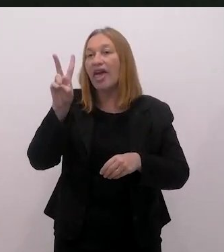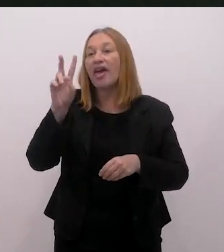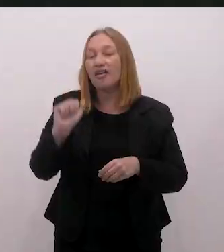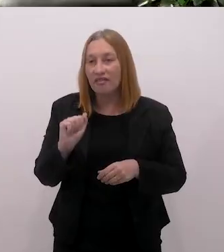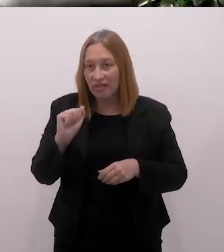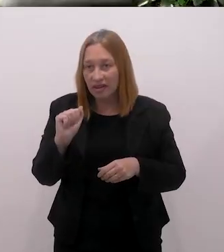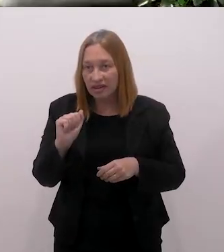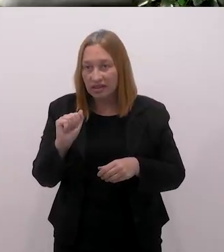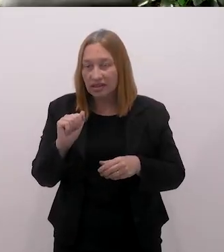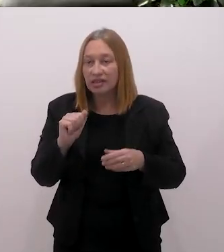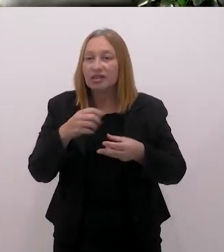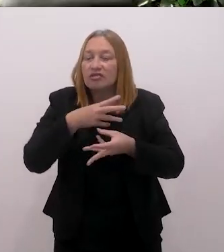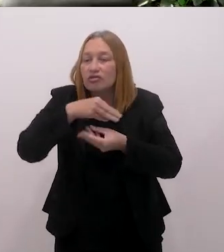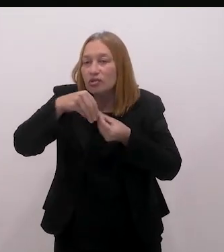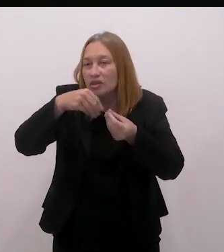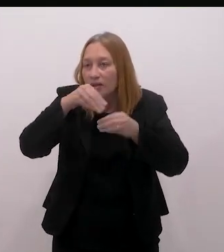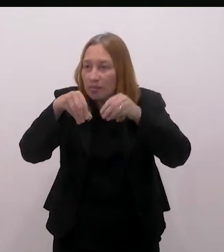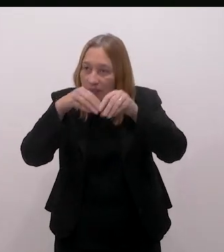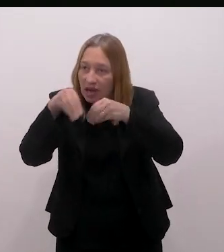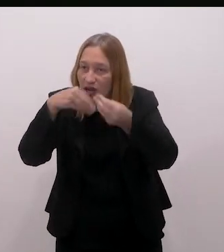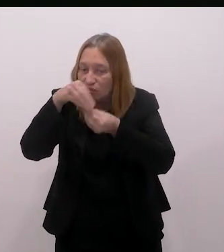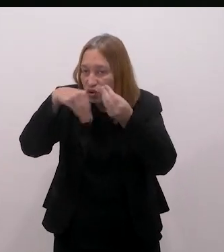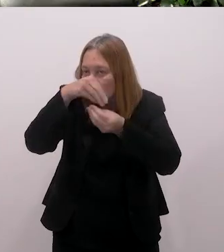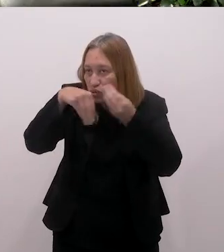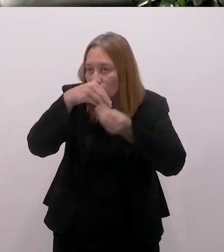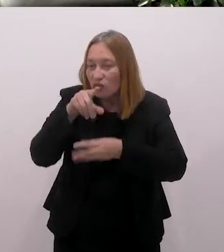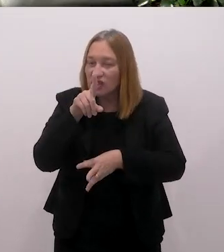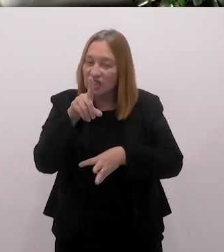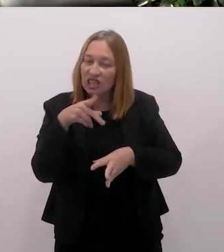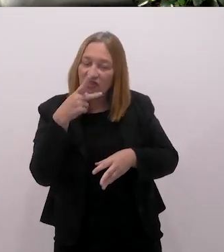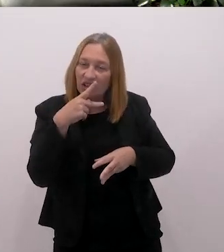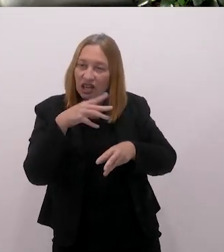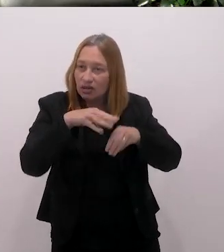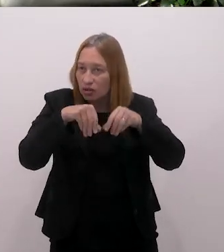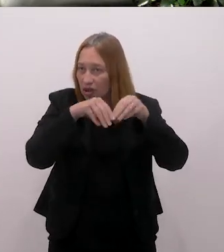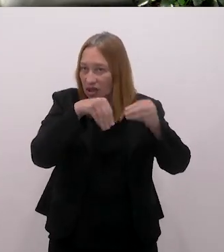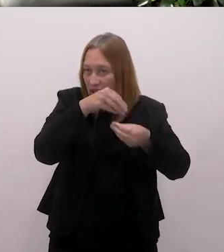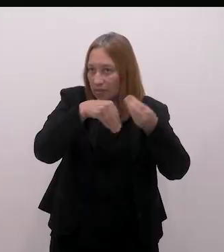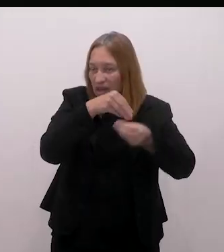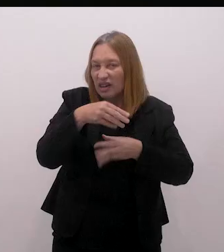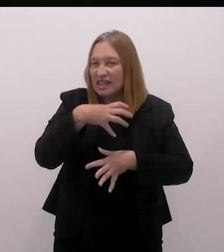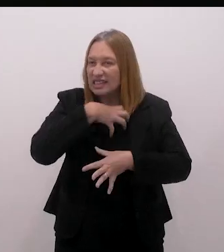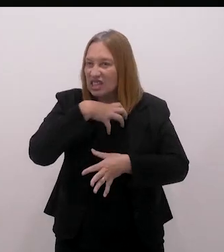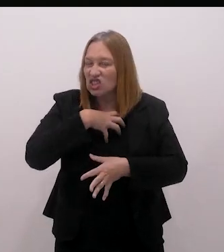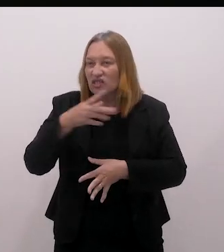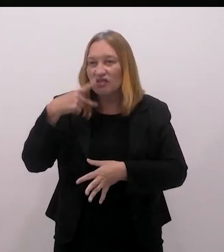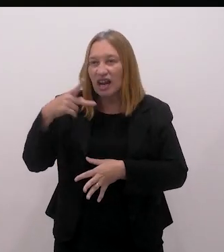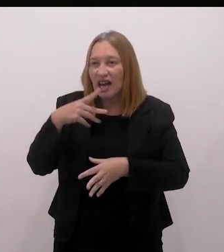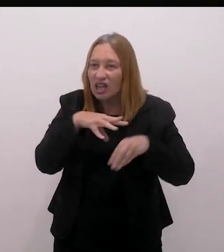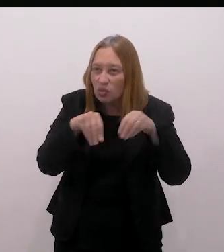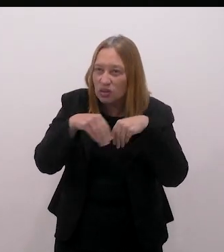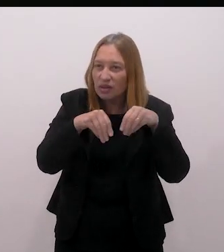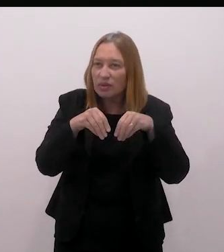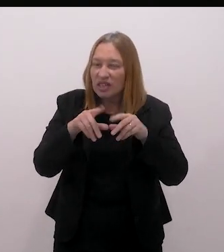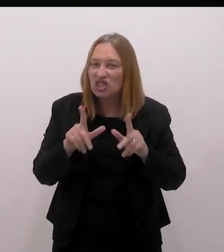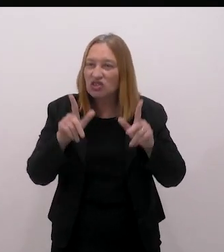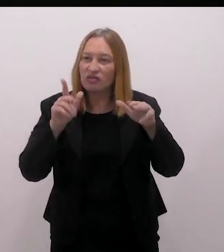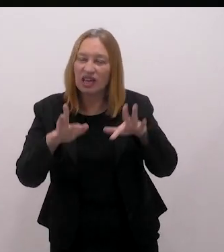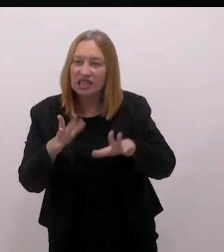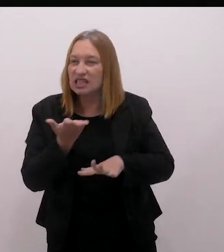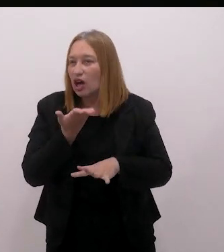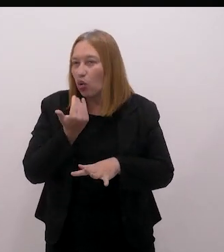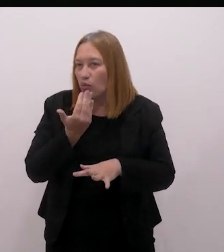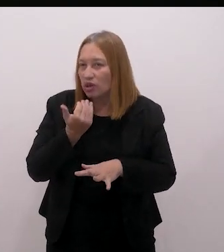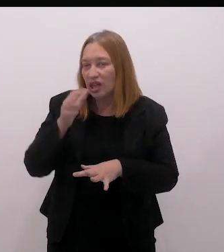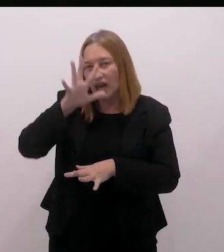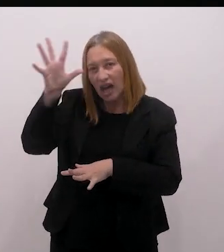erva, muito tempero. Você está falando em tempero, eu ia te fazer essa pergunta. Faz sentido dizer que o tempero é que faz